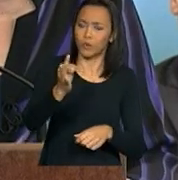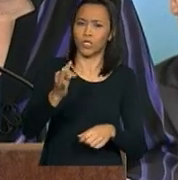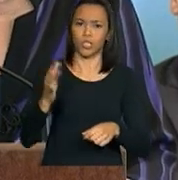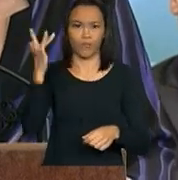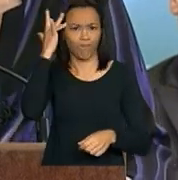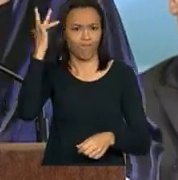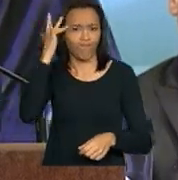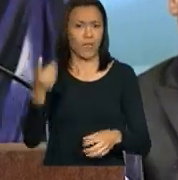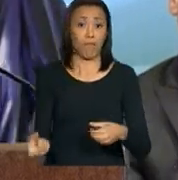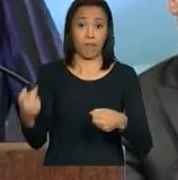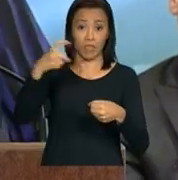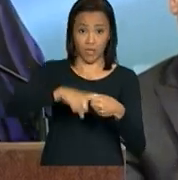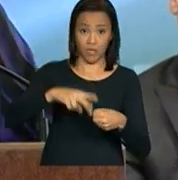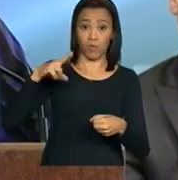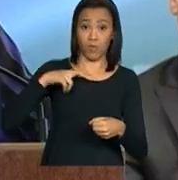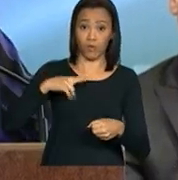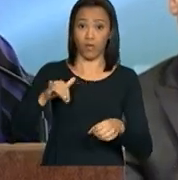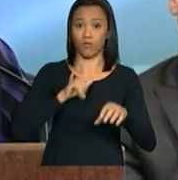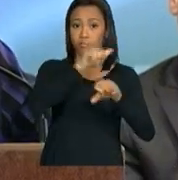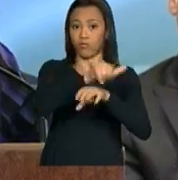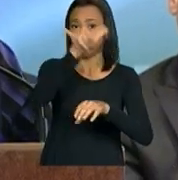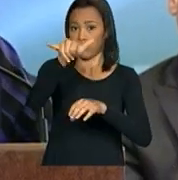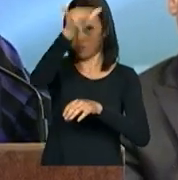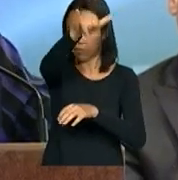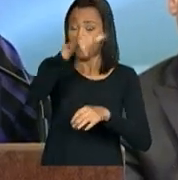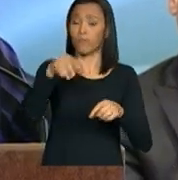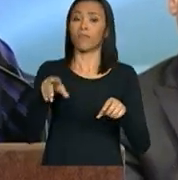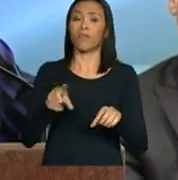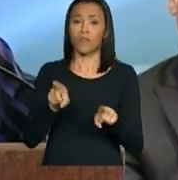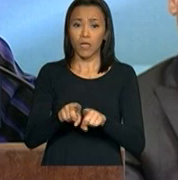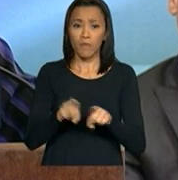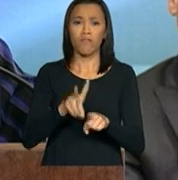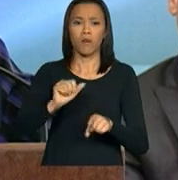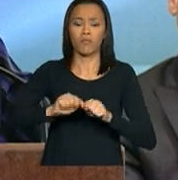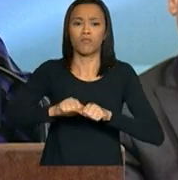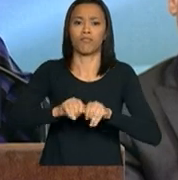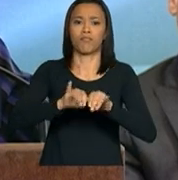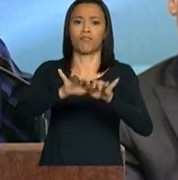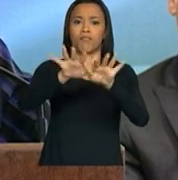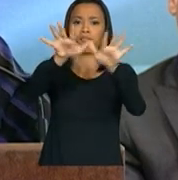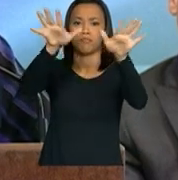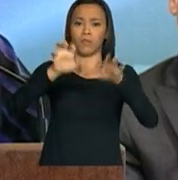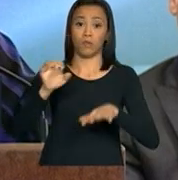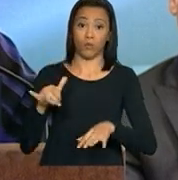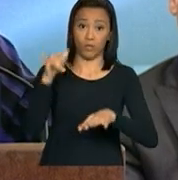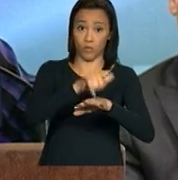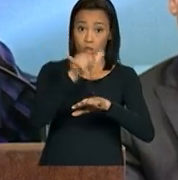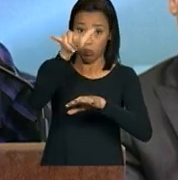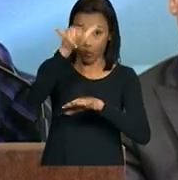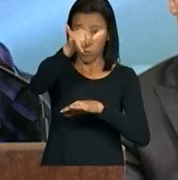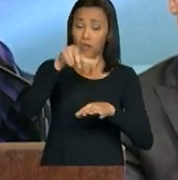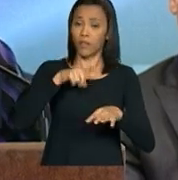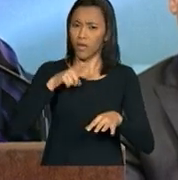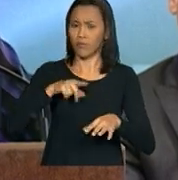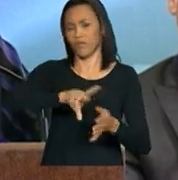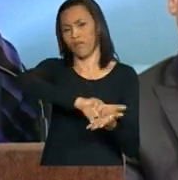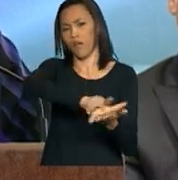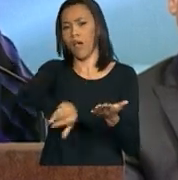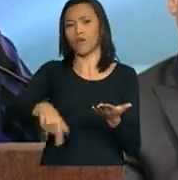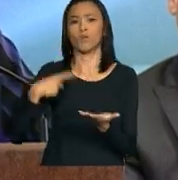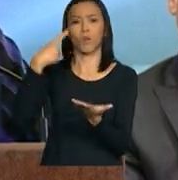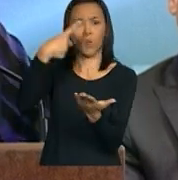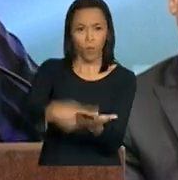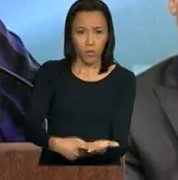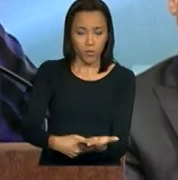iniciativa privada nós vamos interiorizar os aeroportos nós temos grandes compromissos